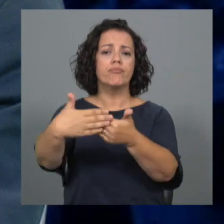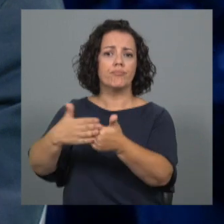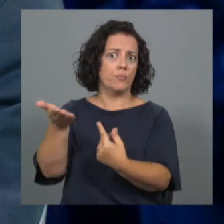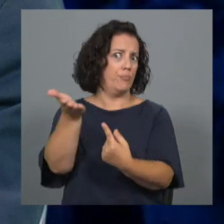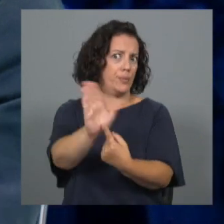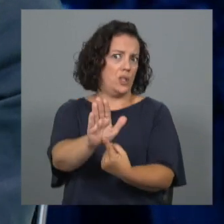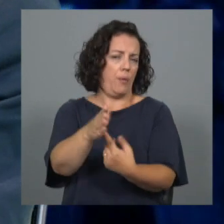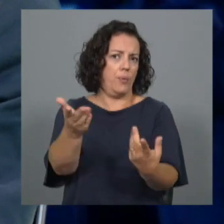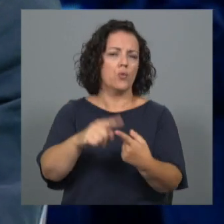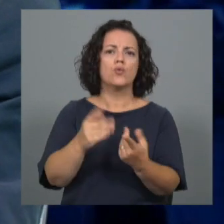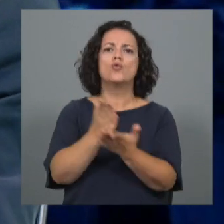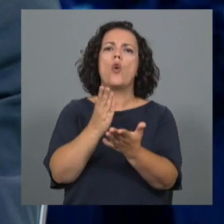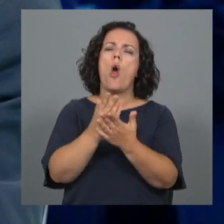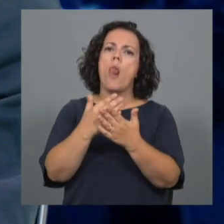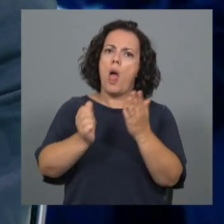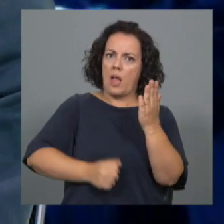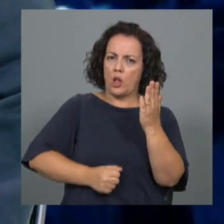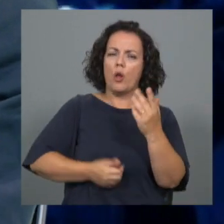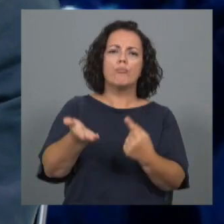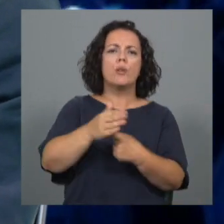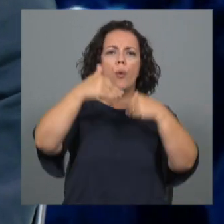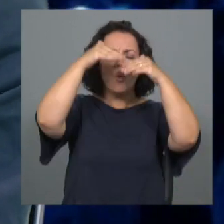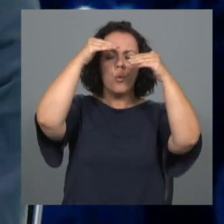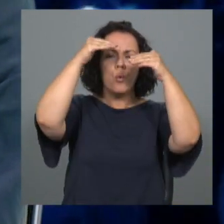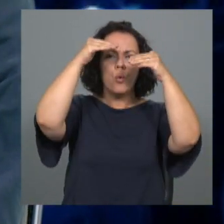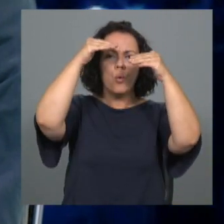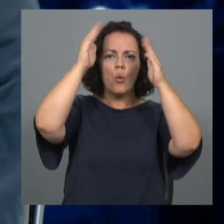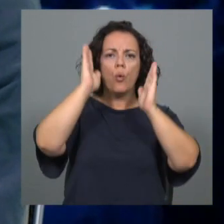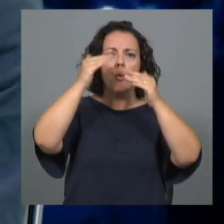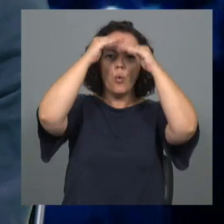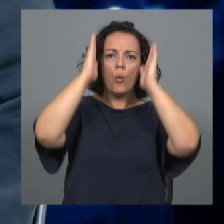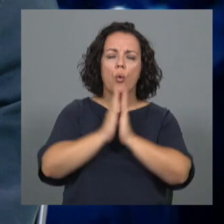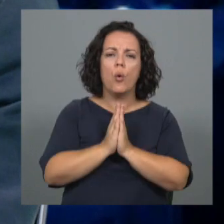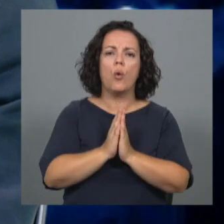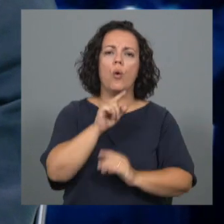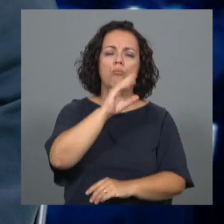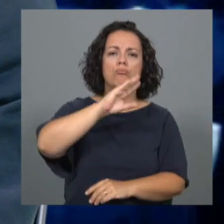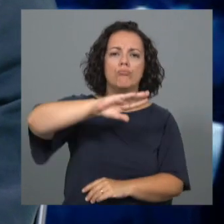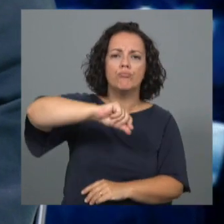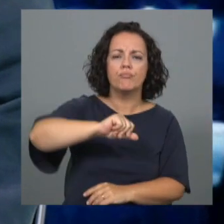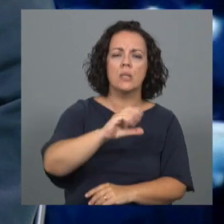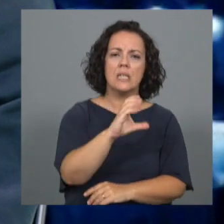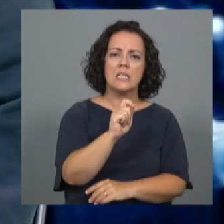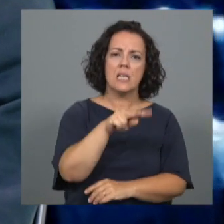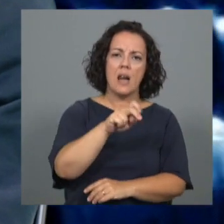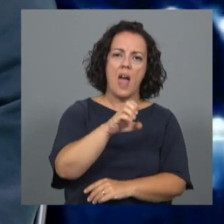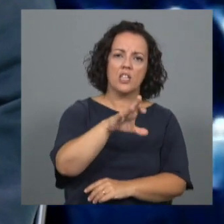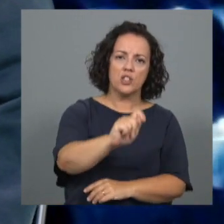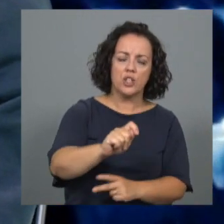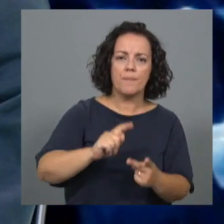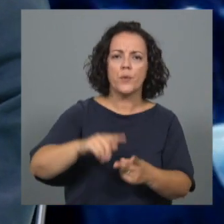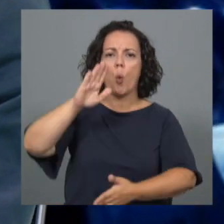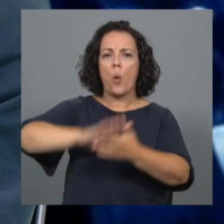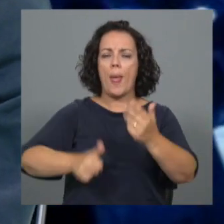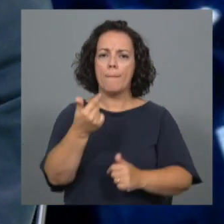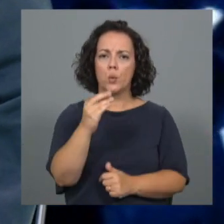escolas católicas, como o Colégio da Imaculada Conceição em Cernache, como o Colégio de Bustos, como o Colégio